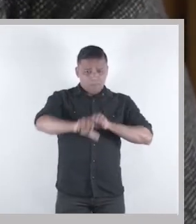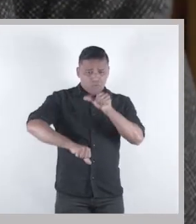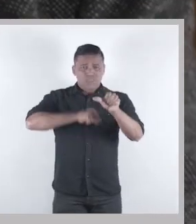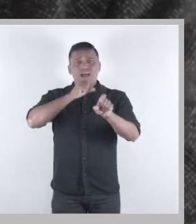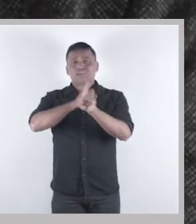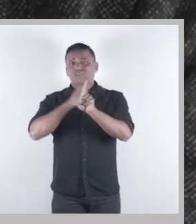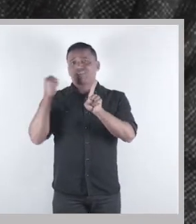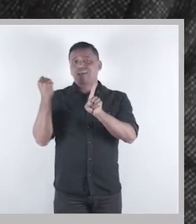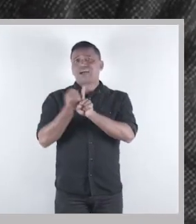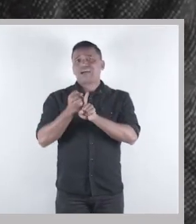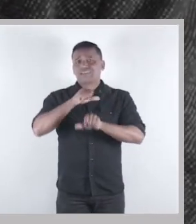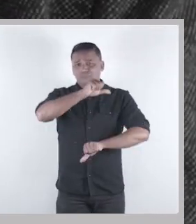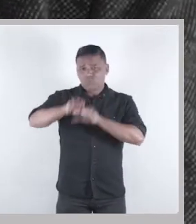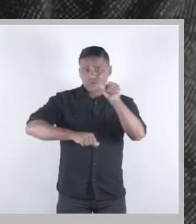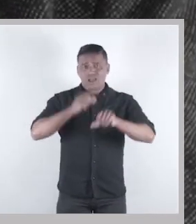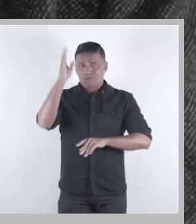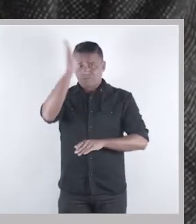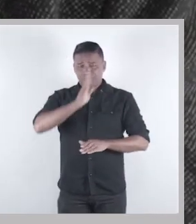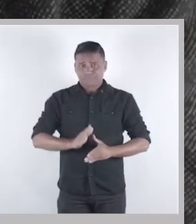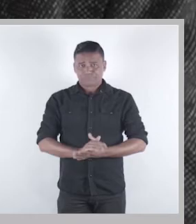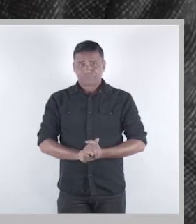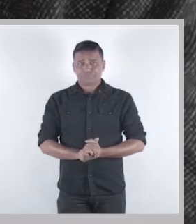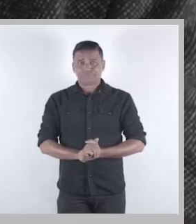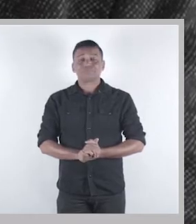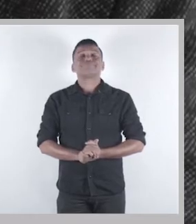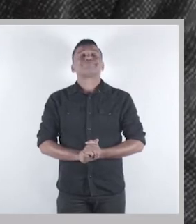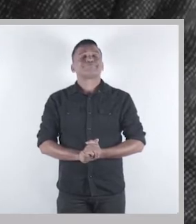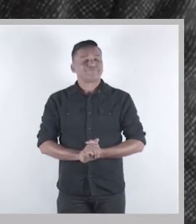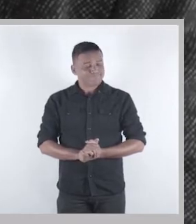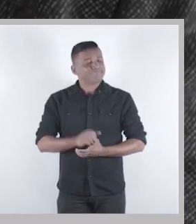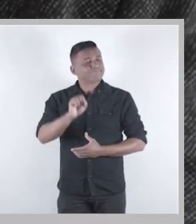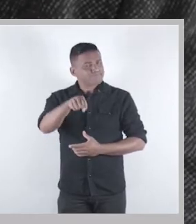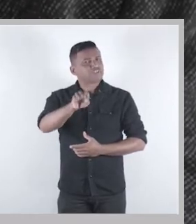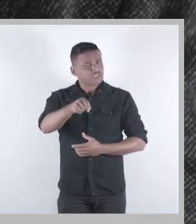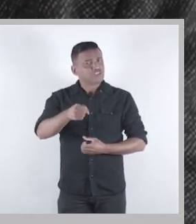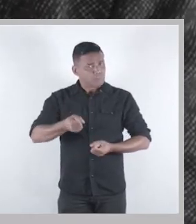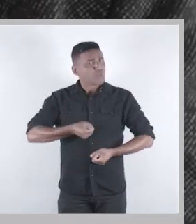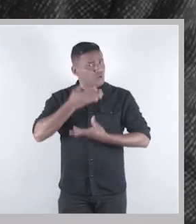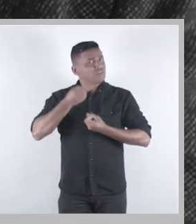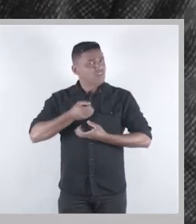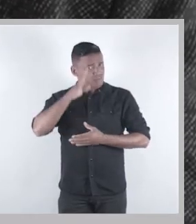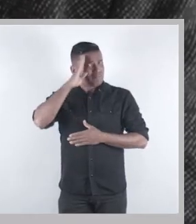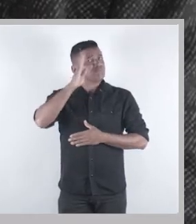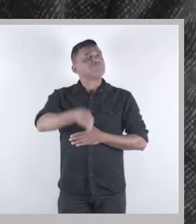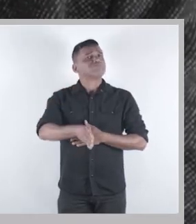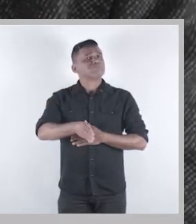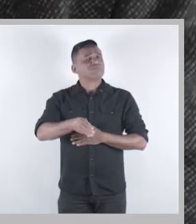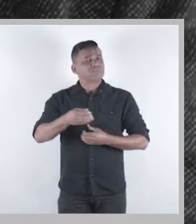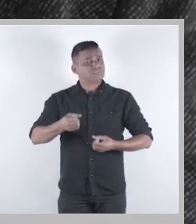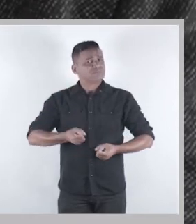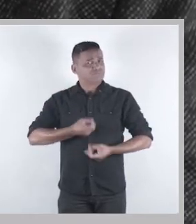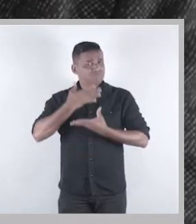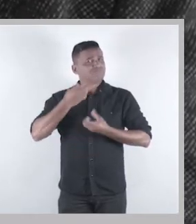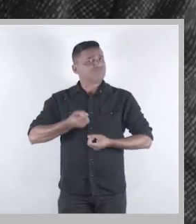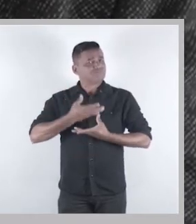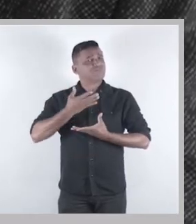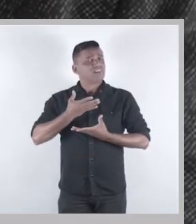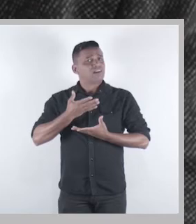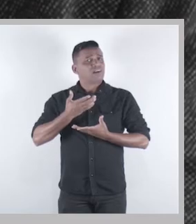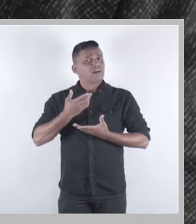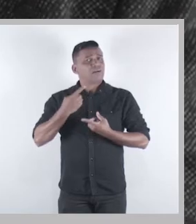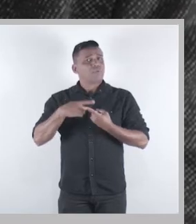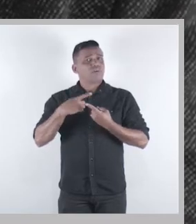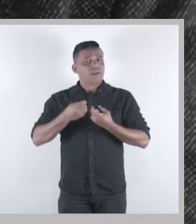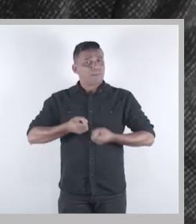poesia fundamental até até porque a gente vê se como que ela incomoda né se como que a arte incomoda essas